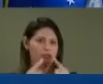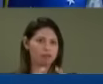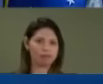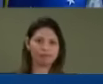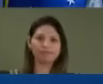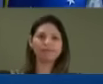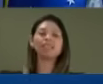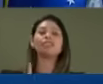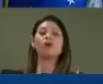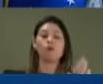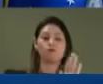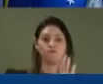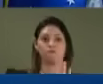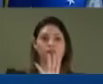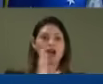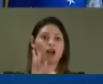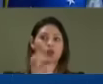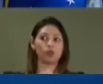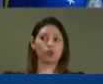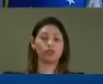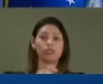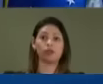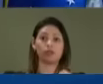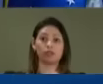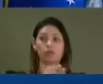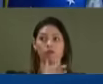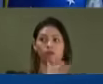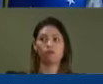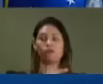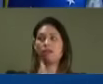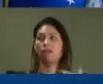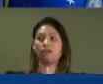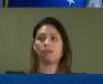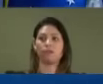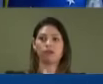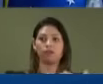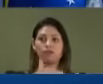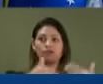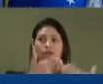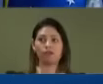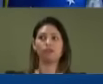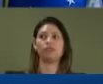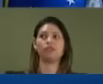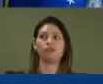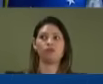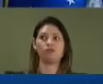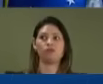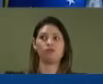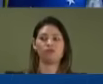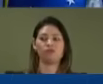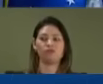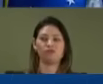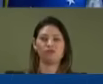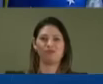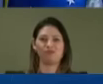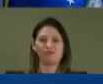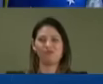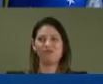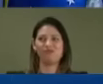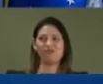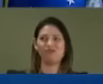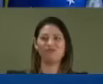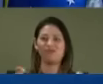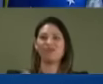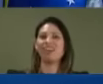que justificam o reconhecimento do trabalho desenvolvido pela atual diretoria da Caixa Econômica